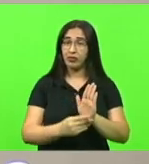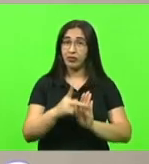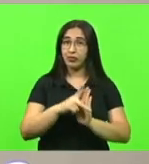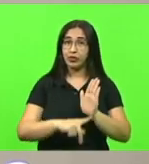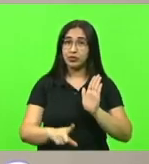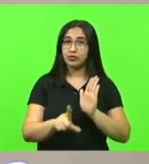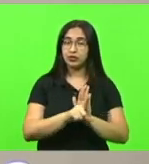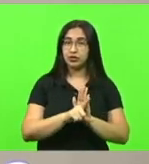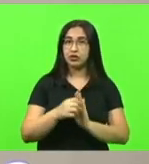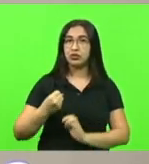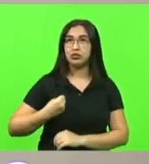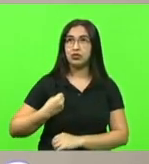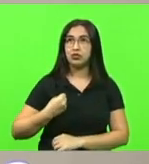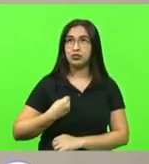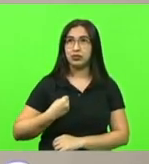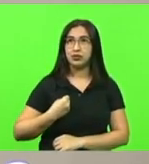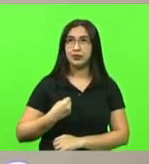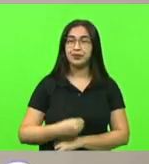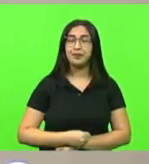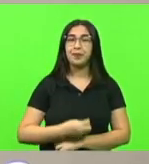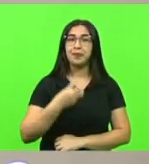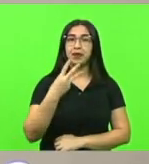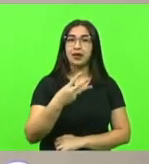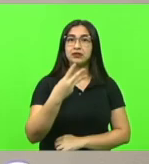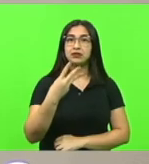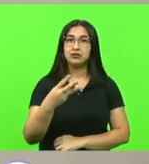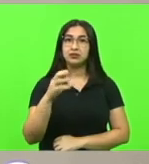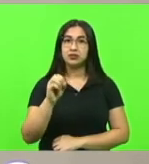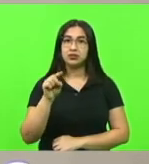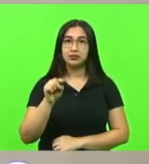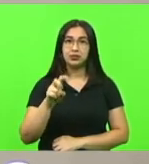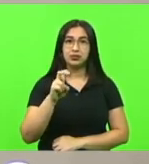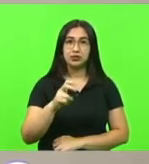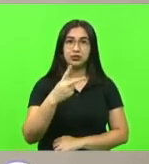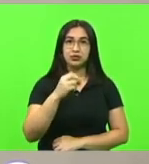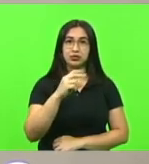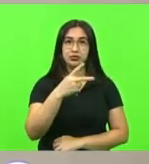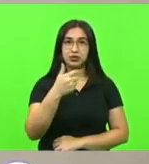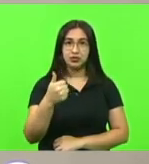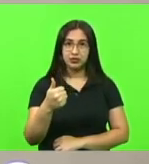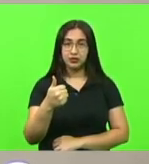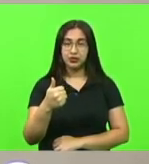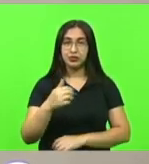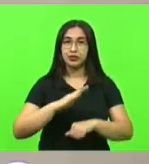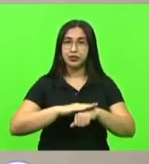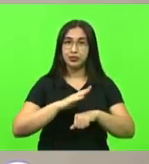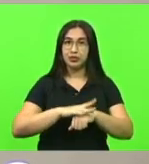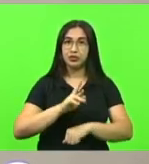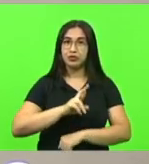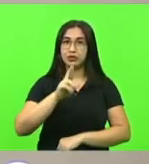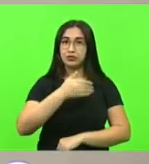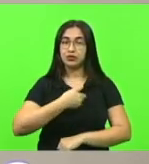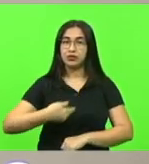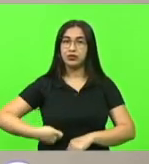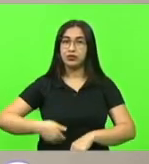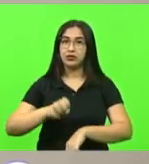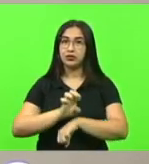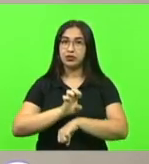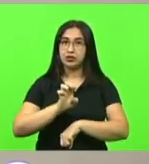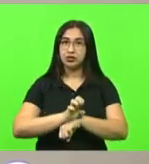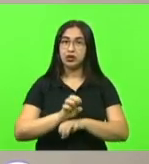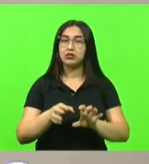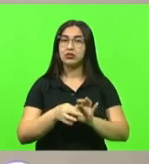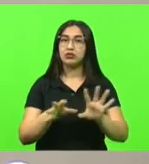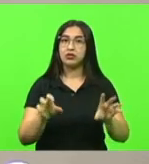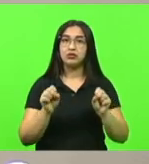de lei. Projeto de lei 330.5 de 2021. Autor, governo do Estado, autoriza o